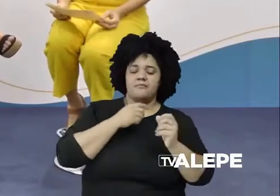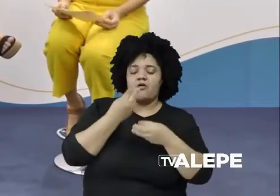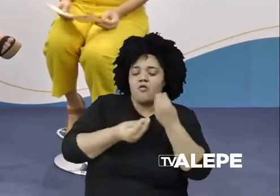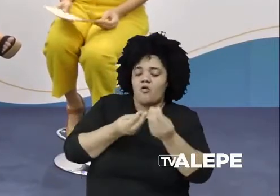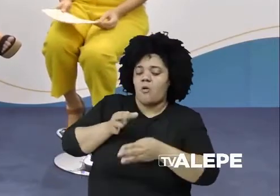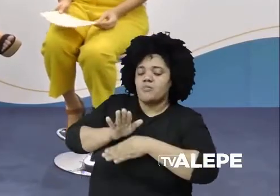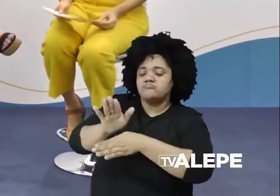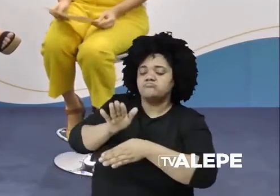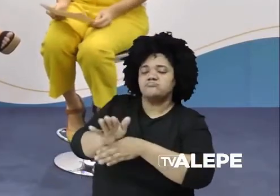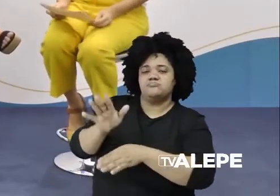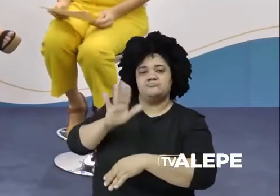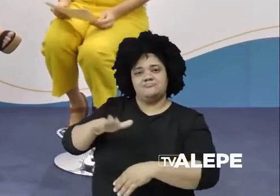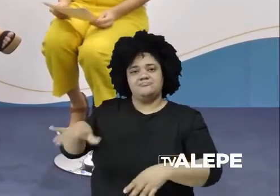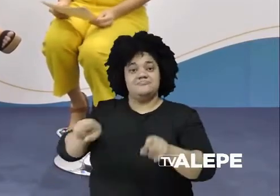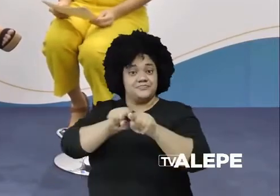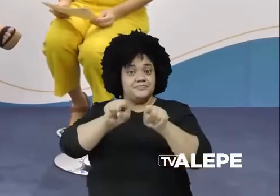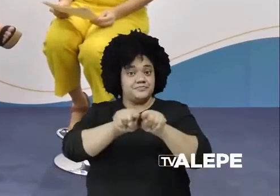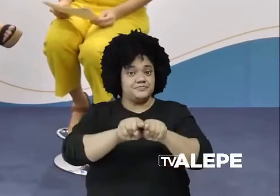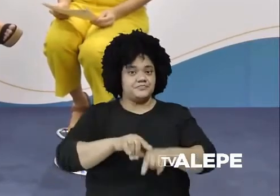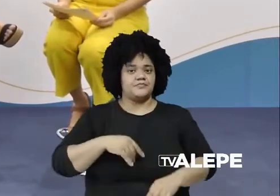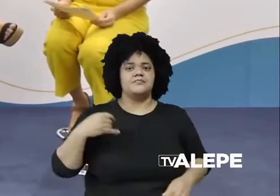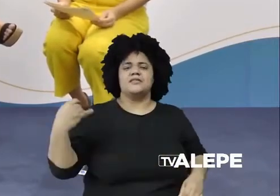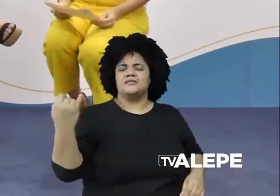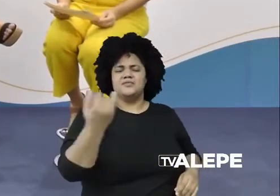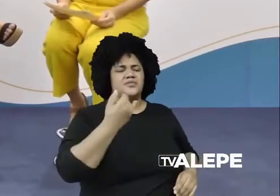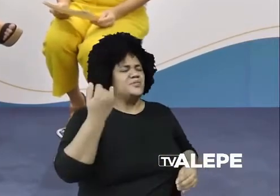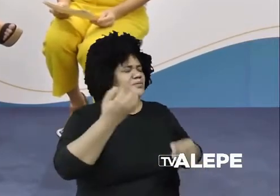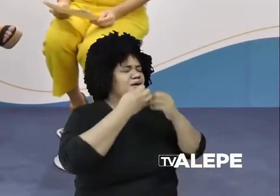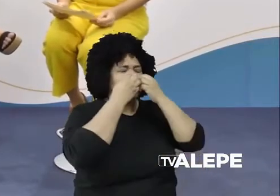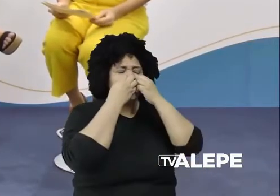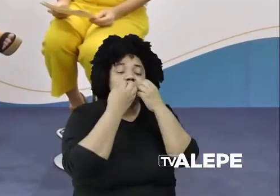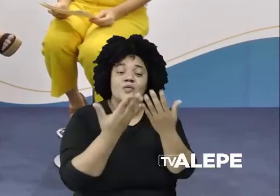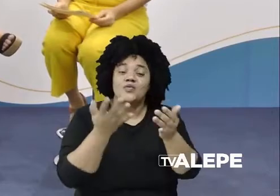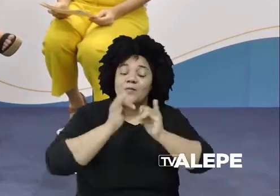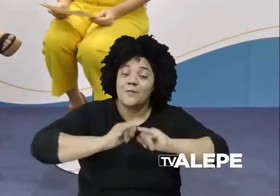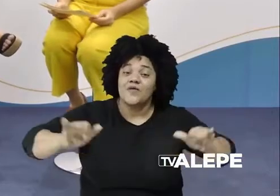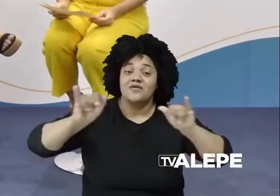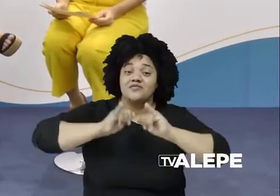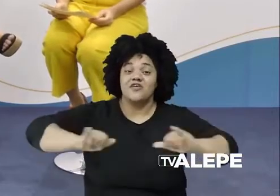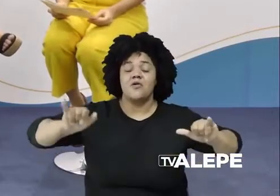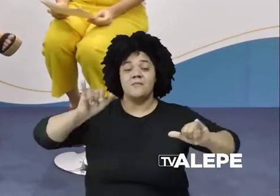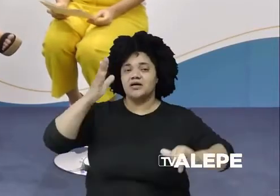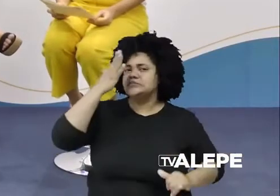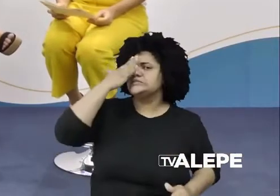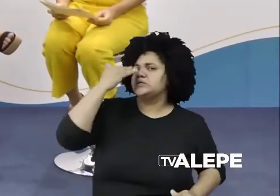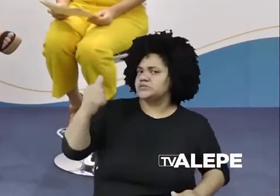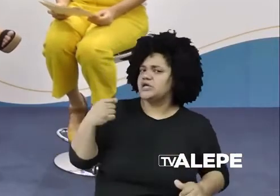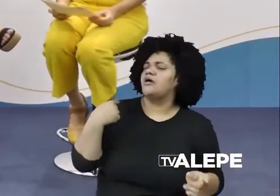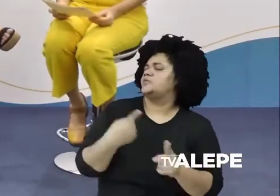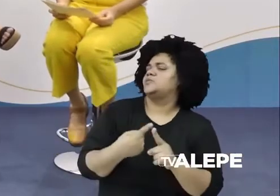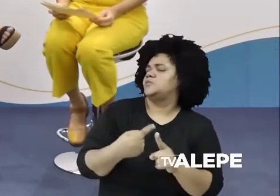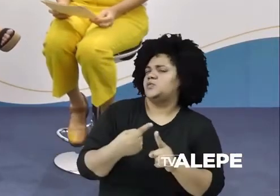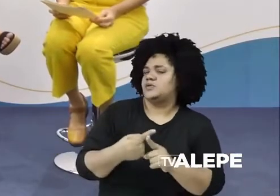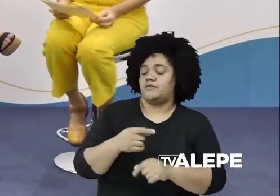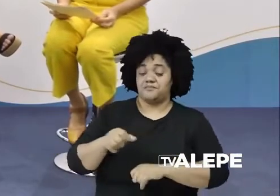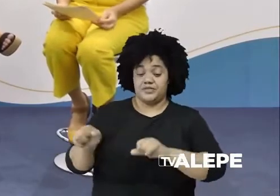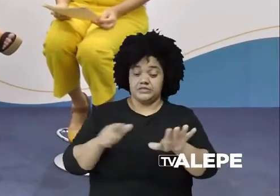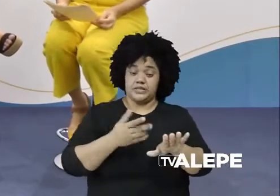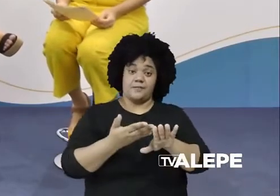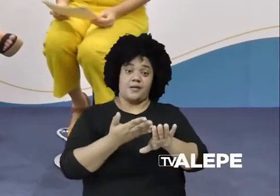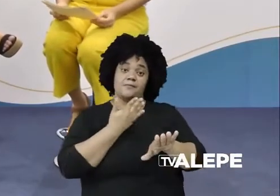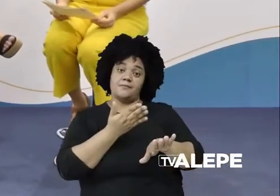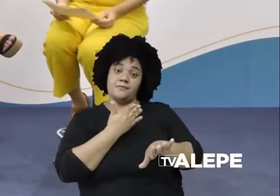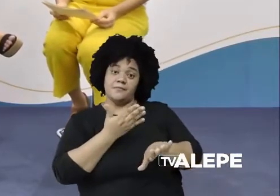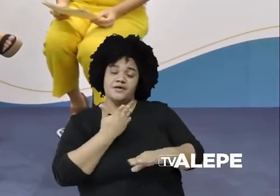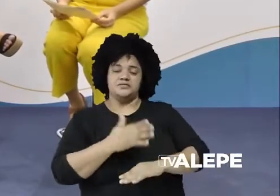É importante isso. Muito bom, Luciana, essa informação. Sabe por quê? Semana passada mesmo estávamos